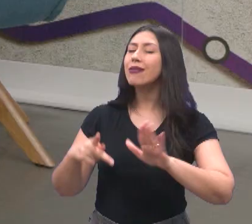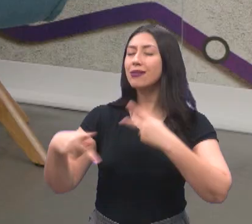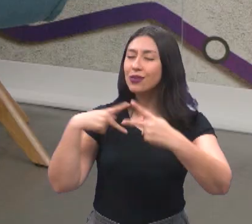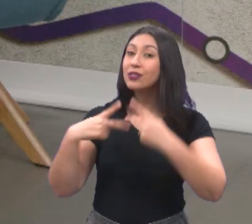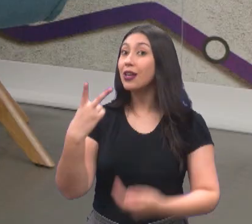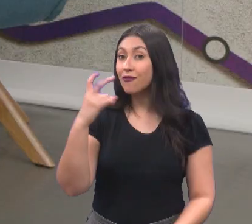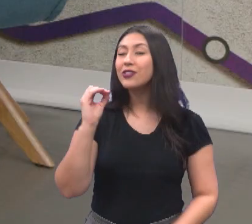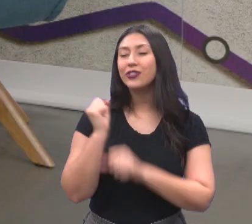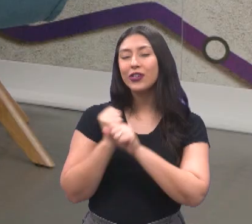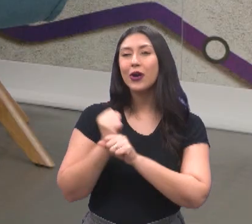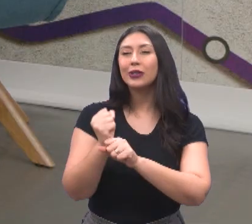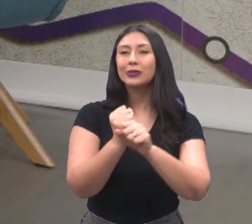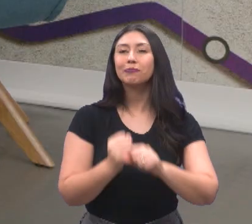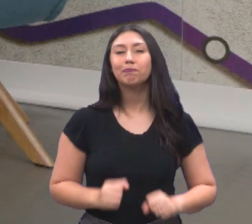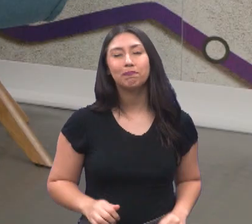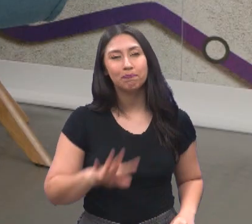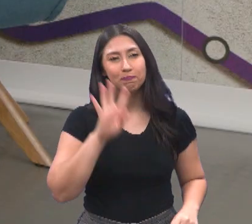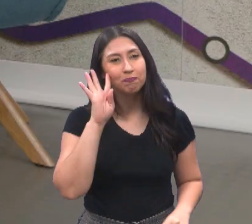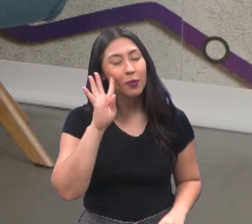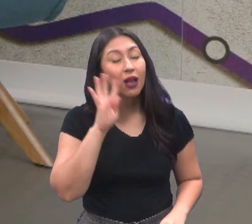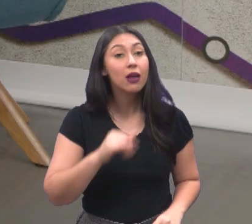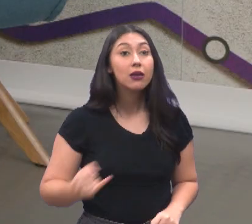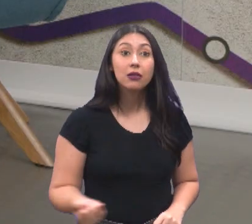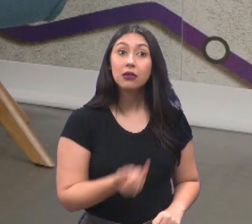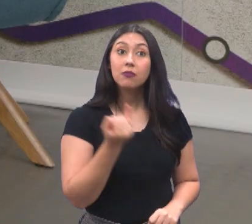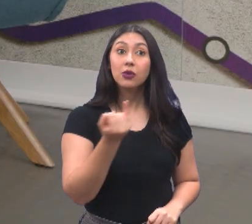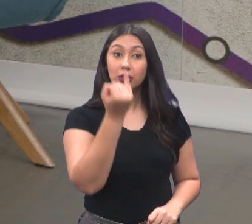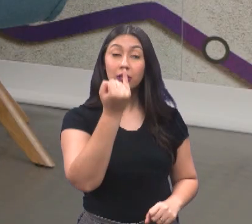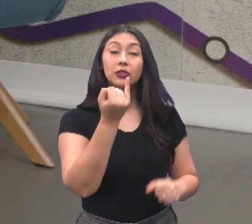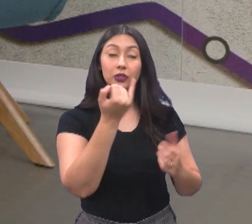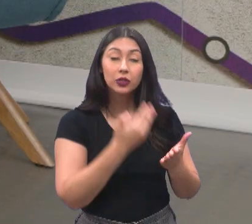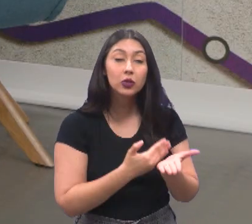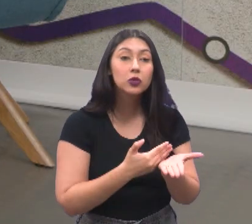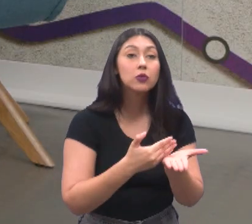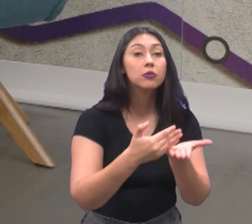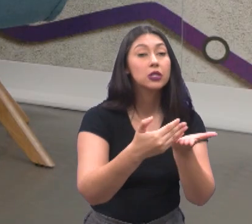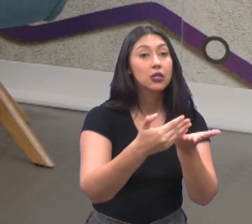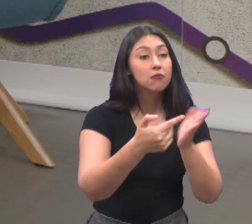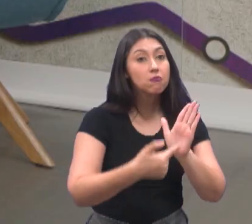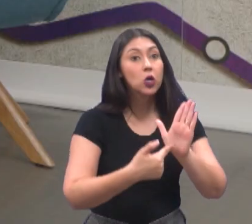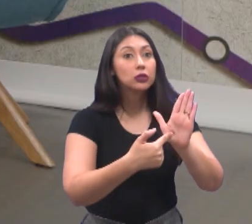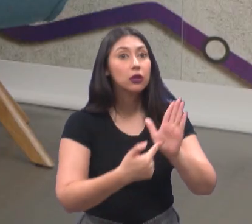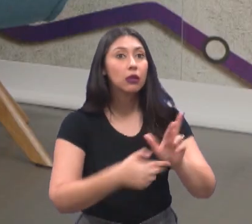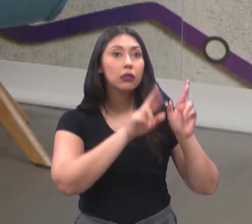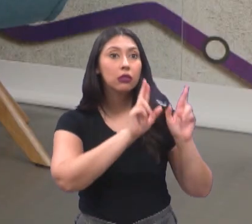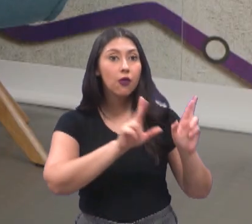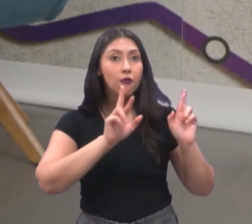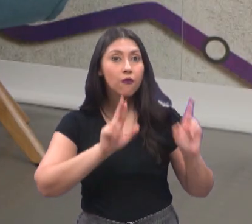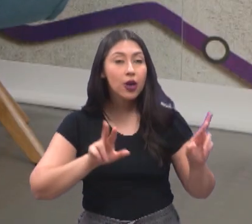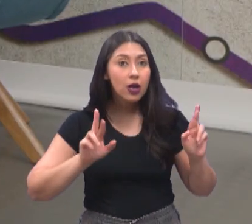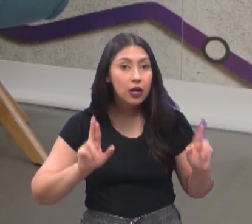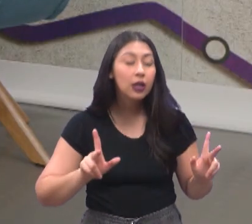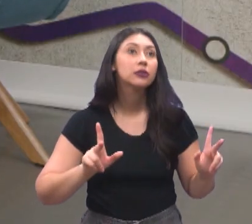legal. Eu acho importante a gente começar, além de você contar sobre a sua experiência, mas também das diferenças que a gente vai